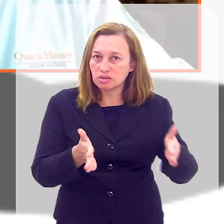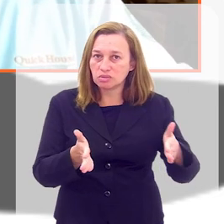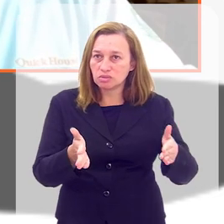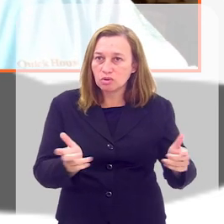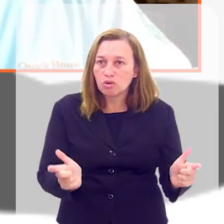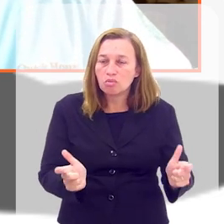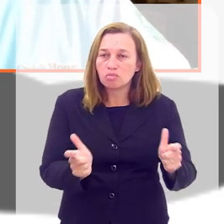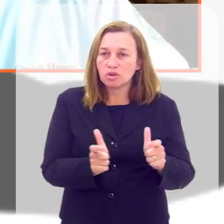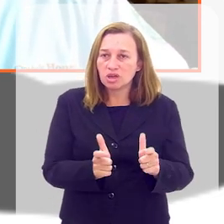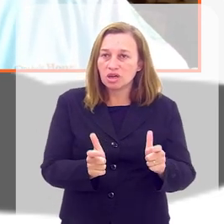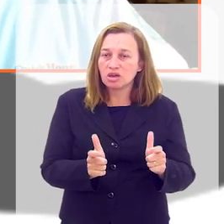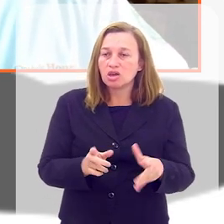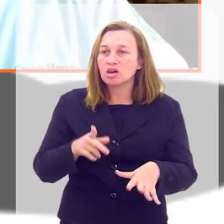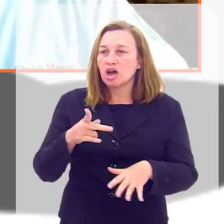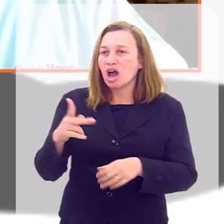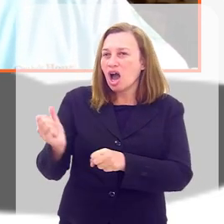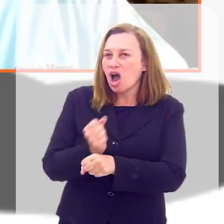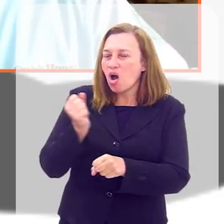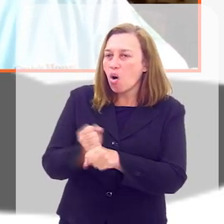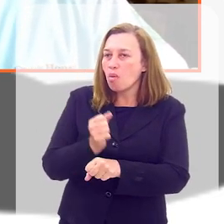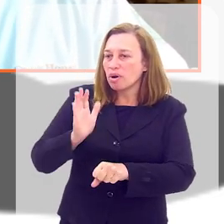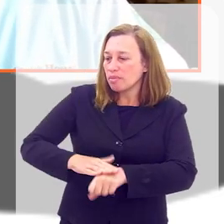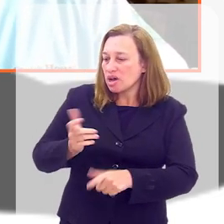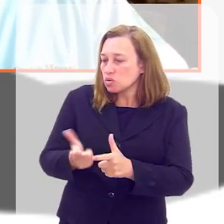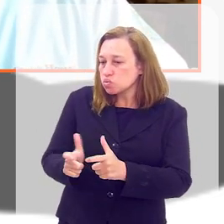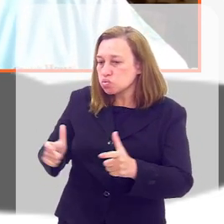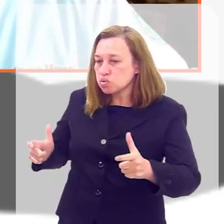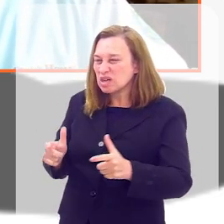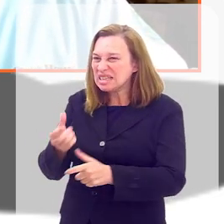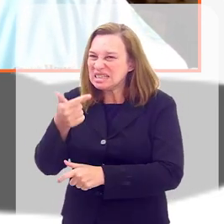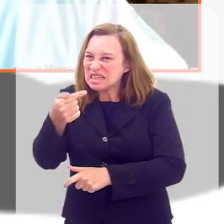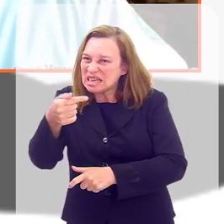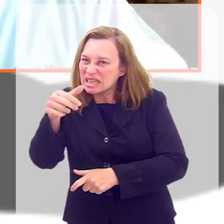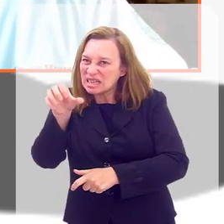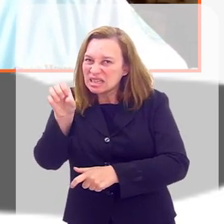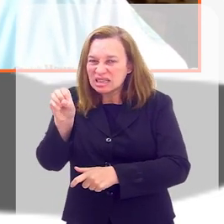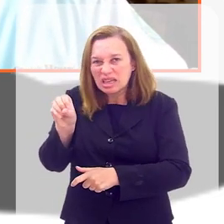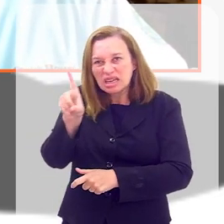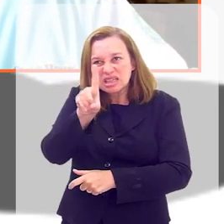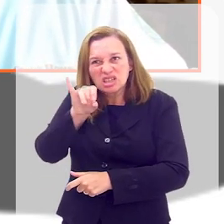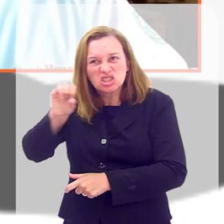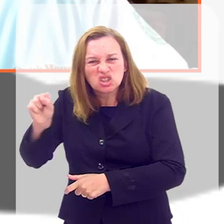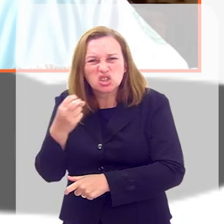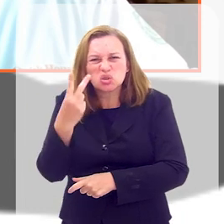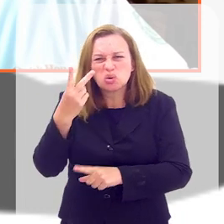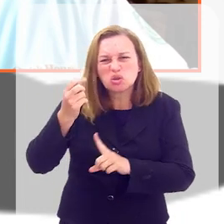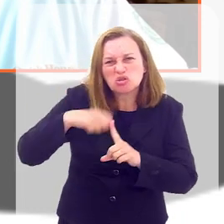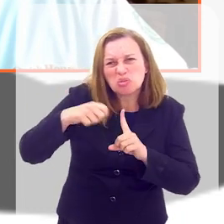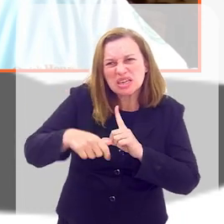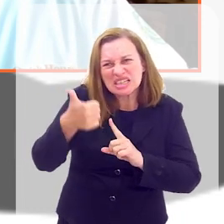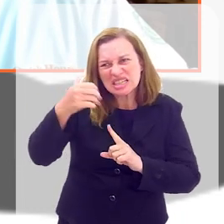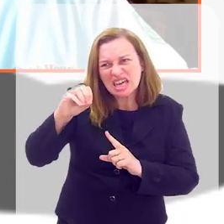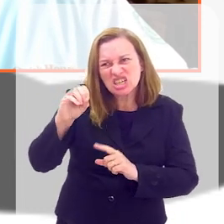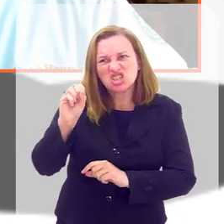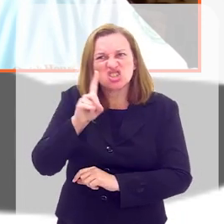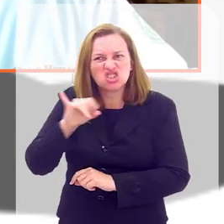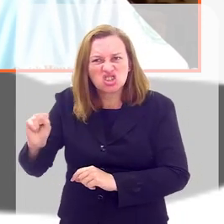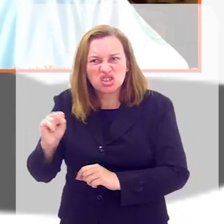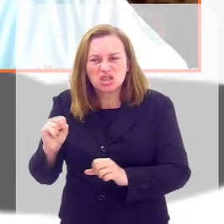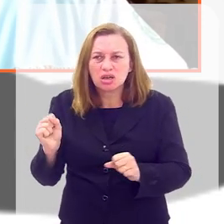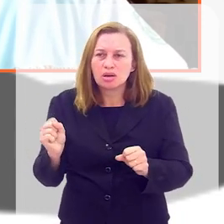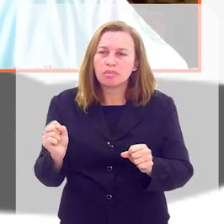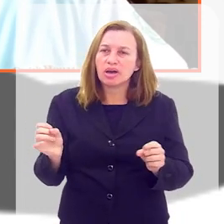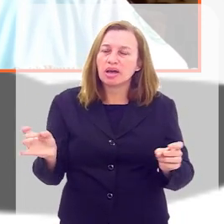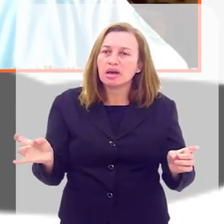prazo curtíssimo quer dizer porque pelo que eu vi sua obra mais extensa foi de 70 Dias isso são dois meses e 10 dias